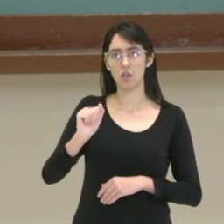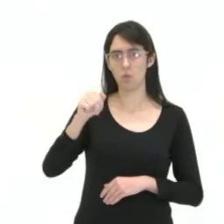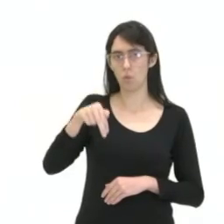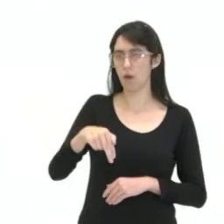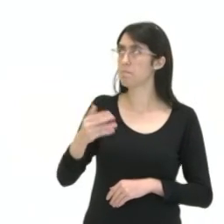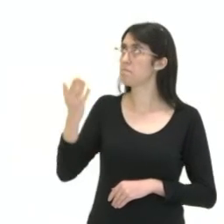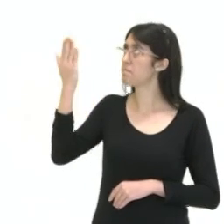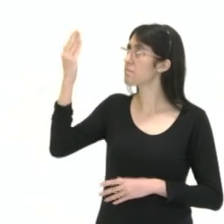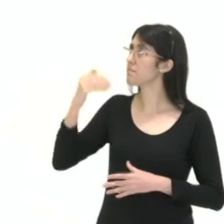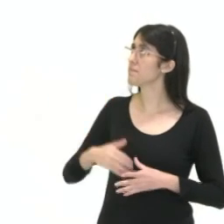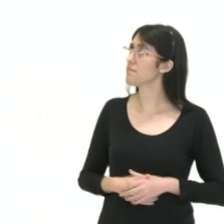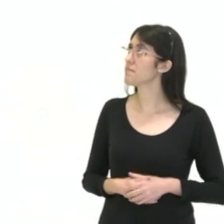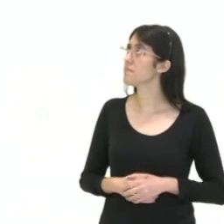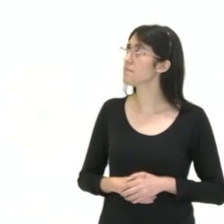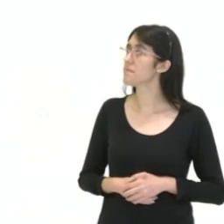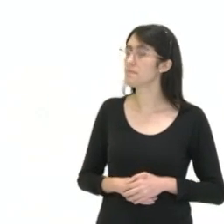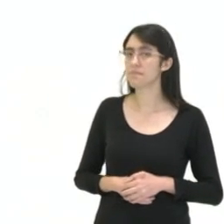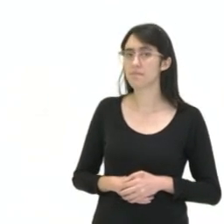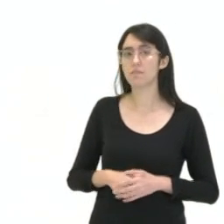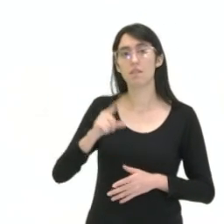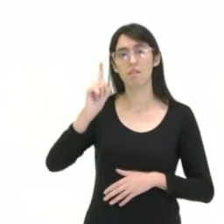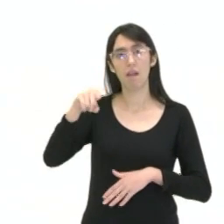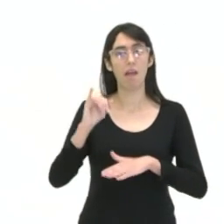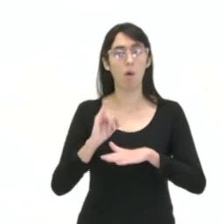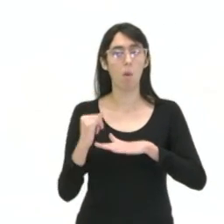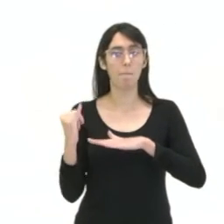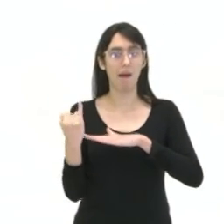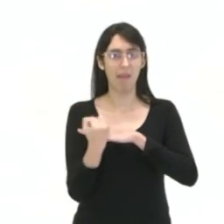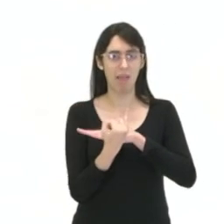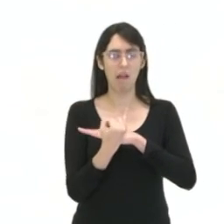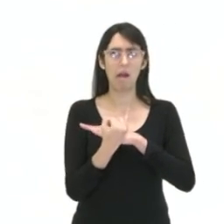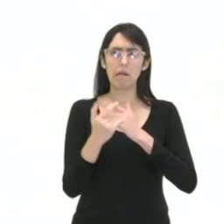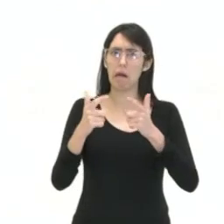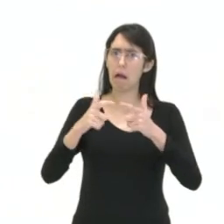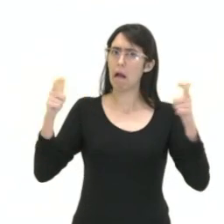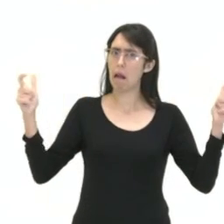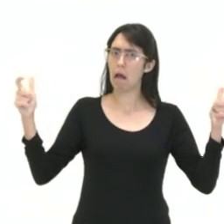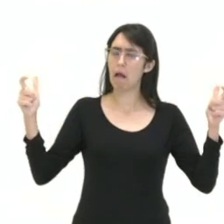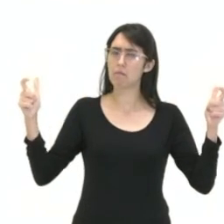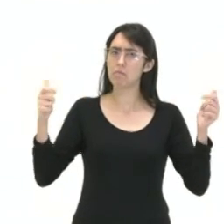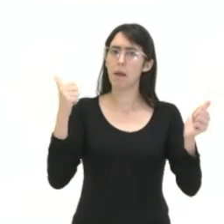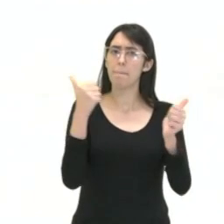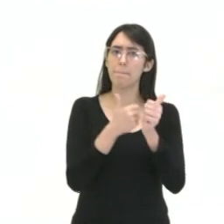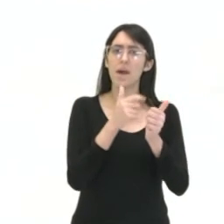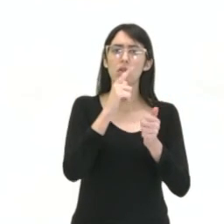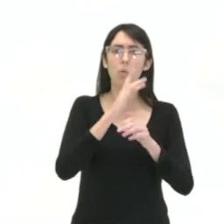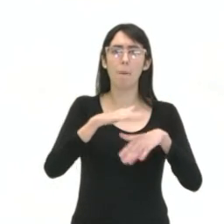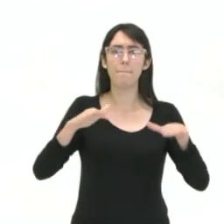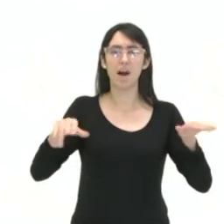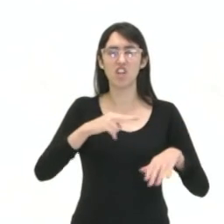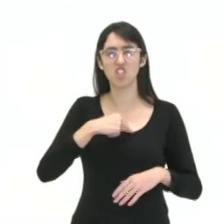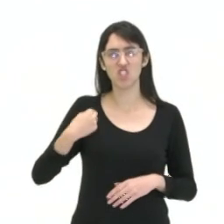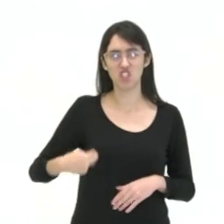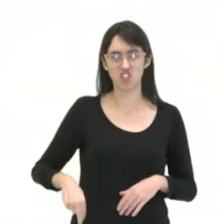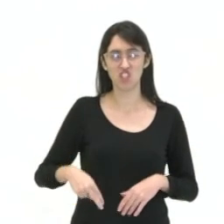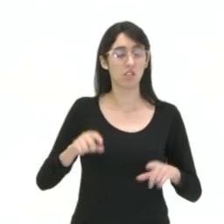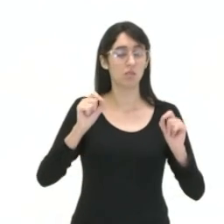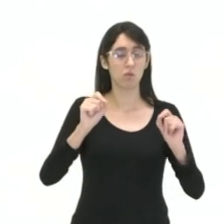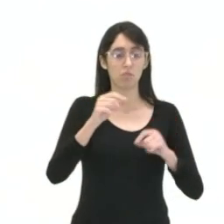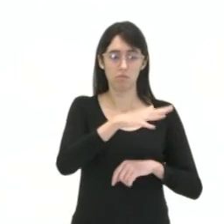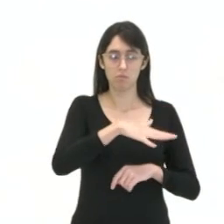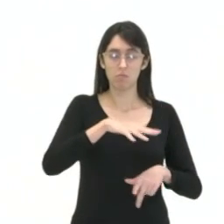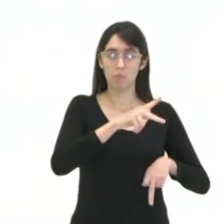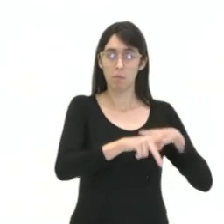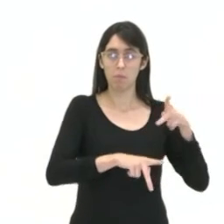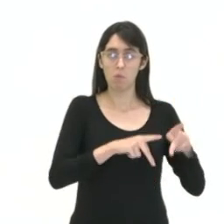então, é uma ilha relativamente grande, próxima ao Mar da China, onde os nacionalistas